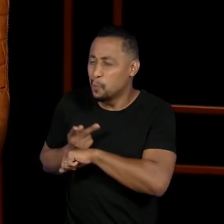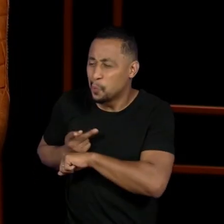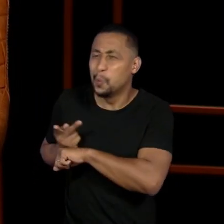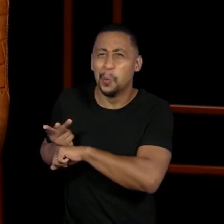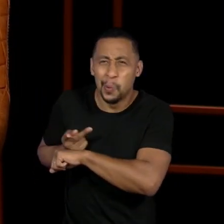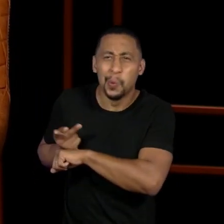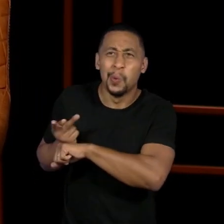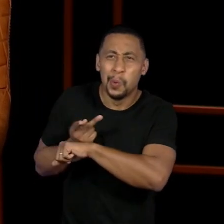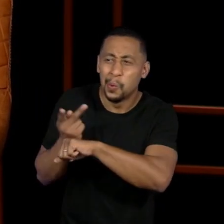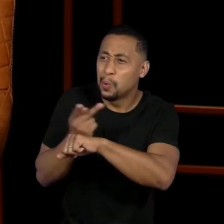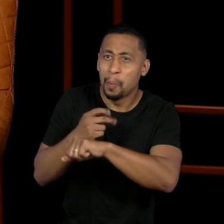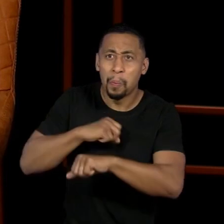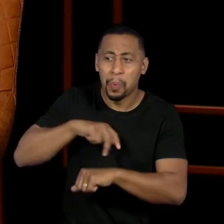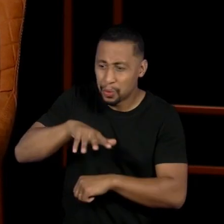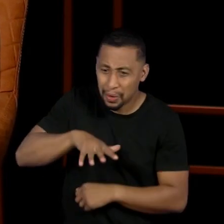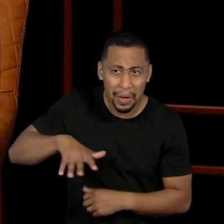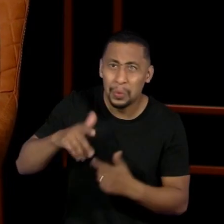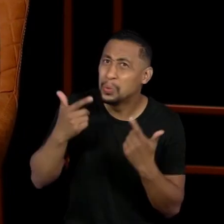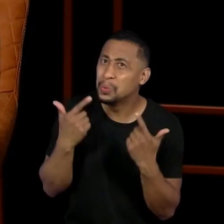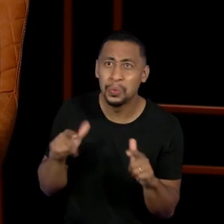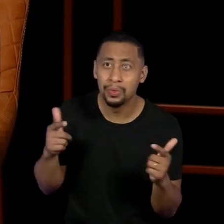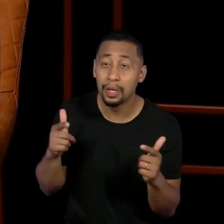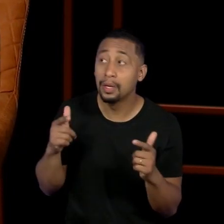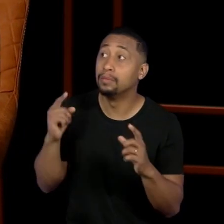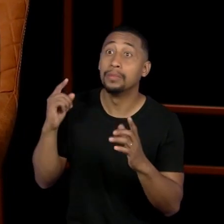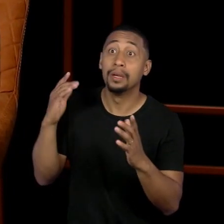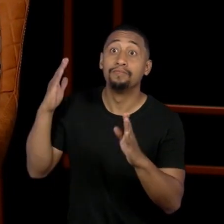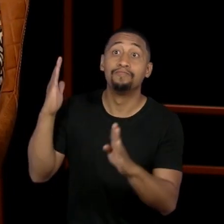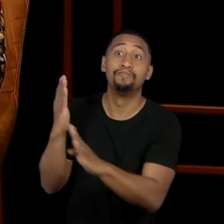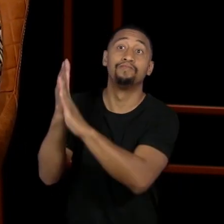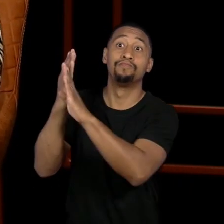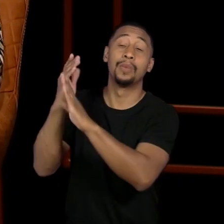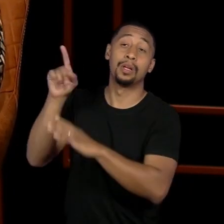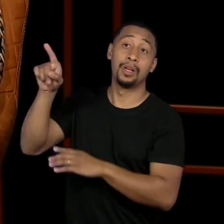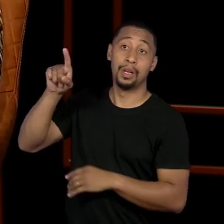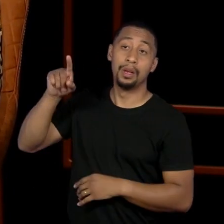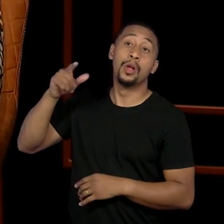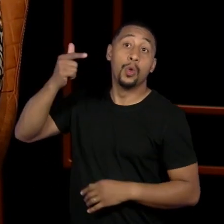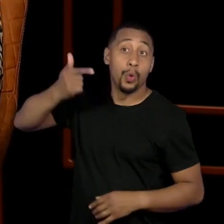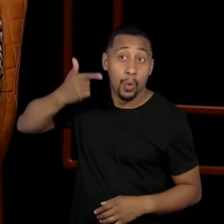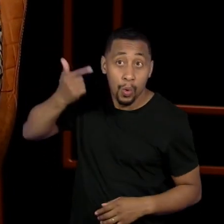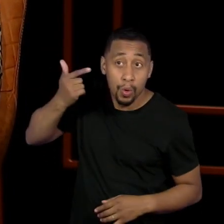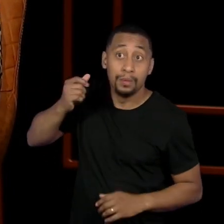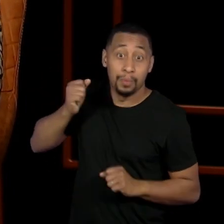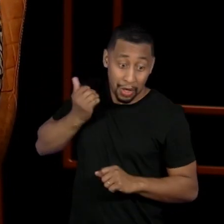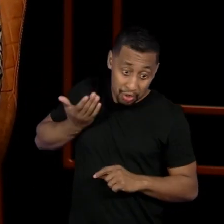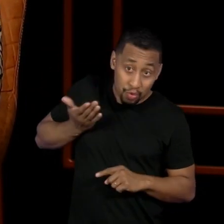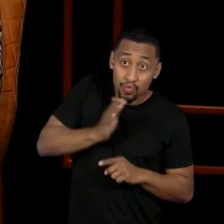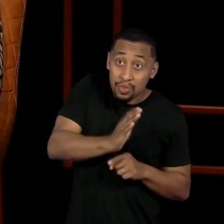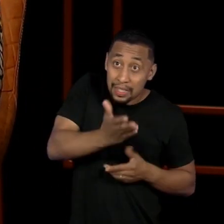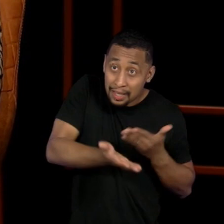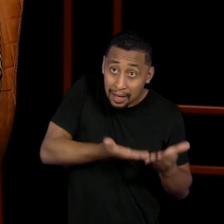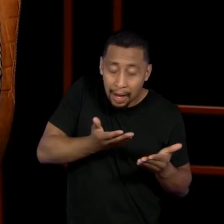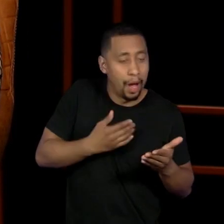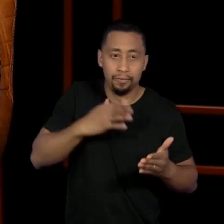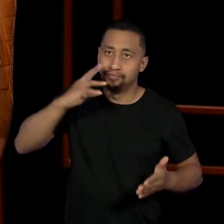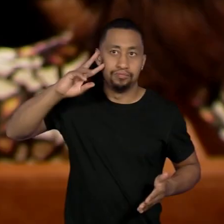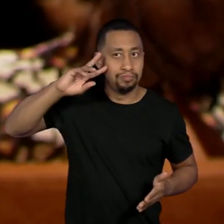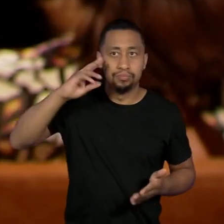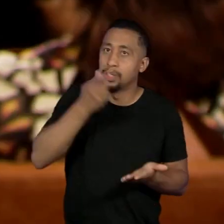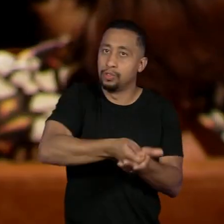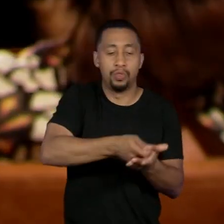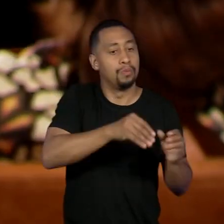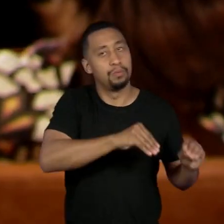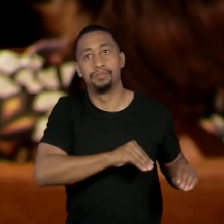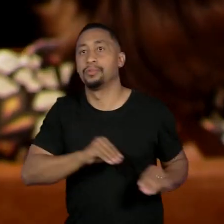que tinha um mês de vida, uma coisa assim, e eu ainda percebi isso. Eu disse, não, que eu tenho muita coisa para fazer,